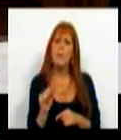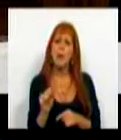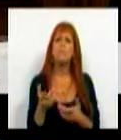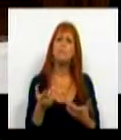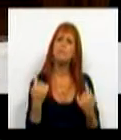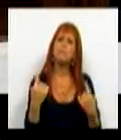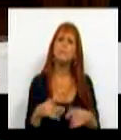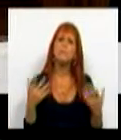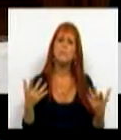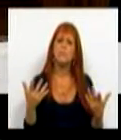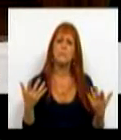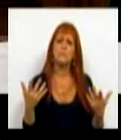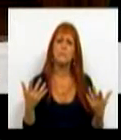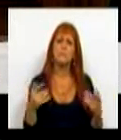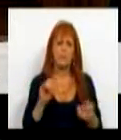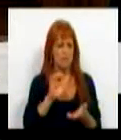banco que está